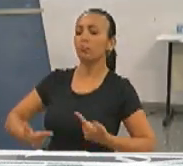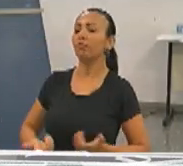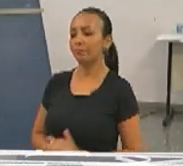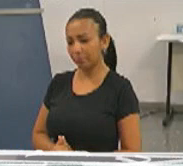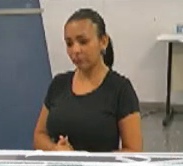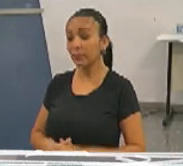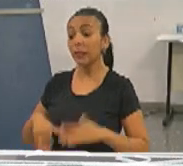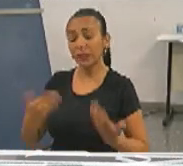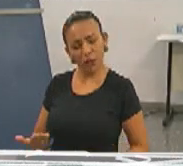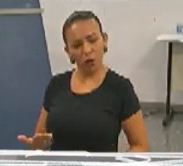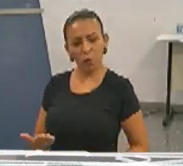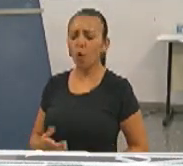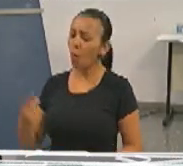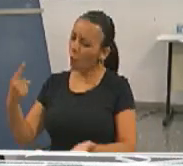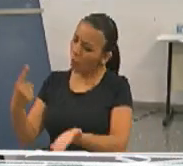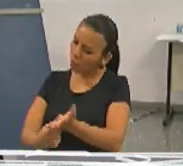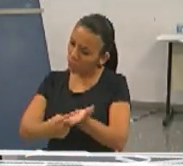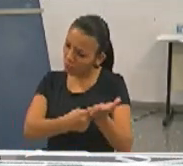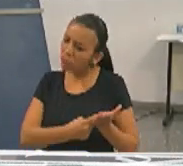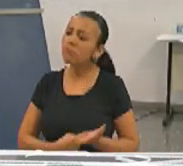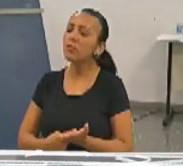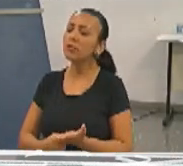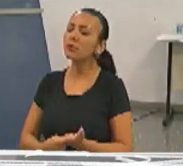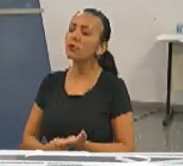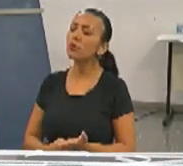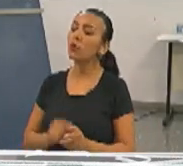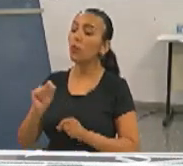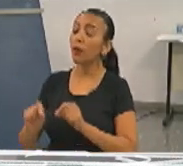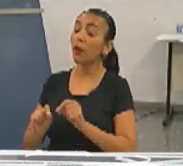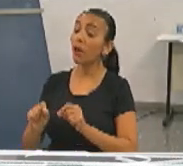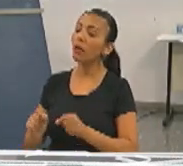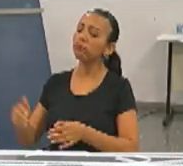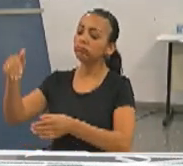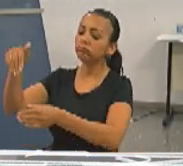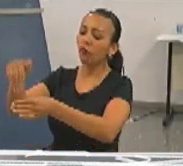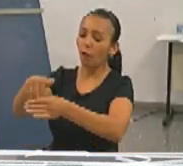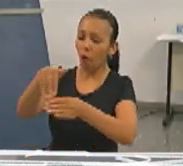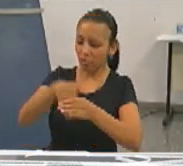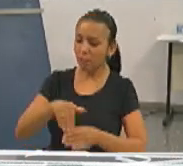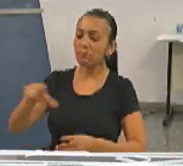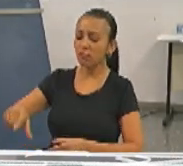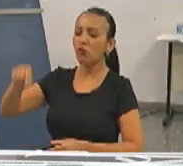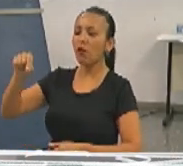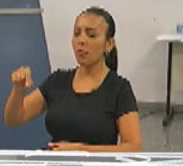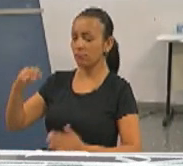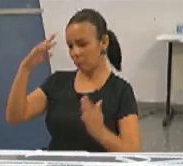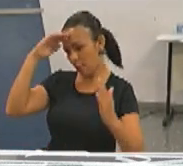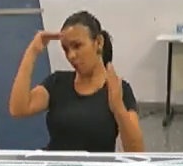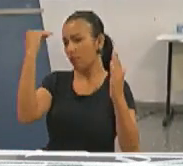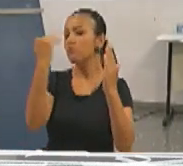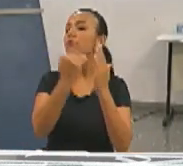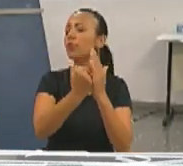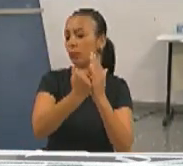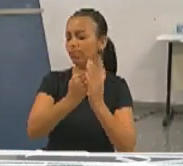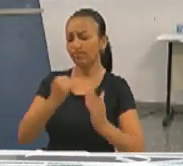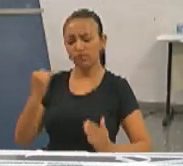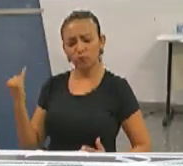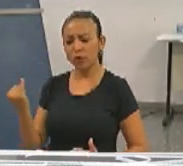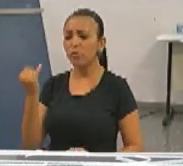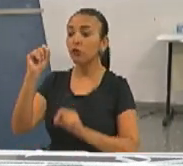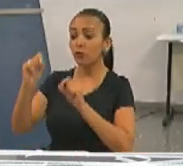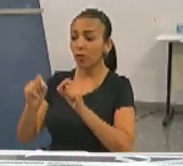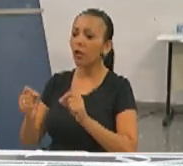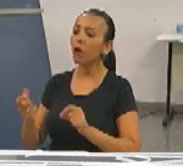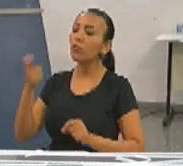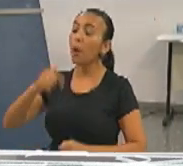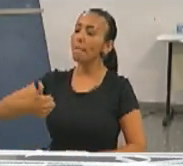eu reitero o nosso compromisso, viu, Bruno, com o processo democrático dentro da nossa universidade. Para nós, o que importa é